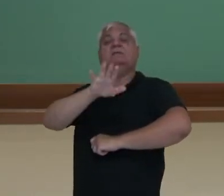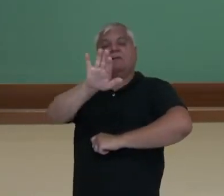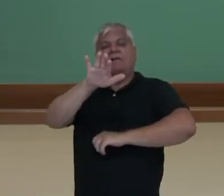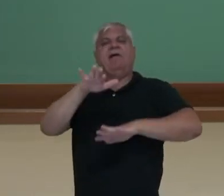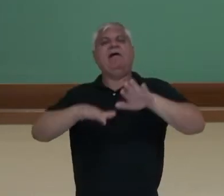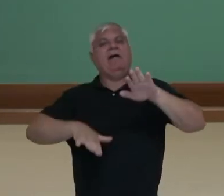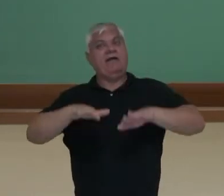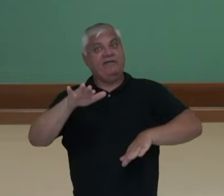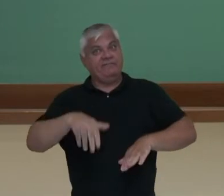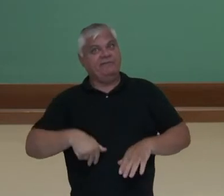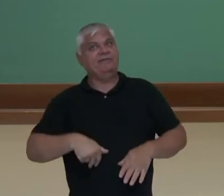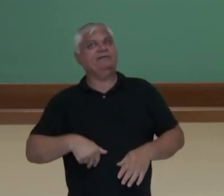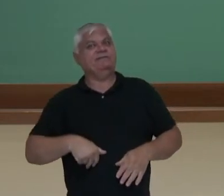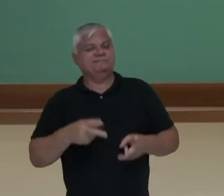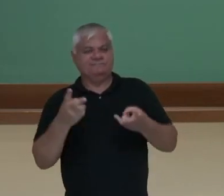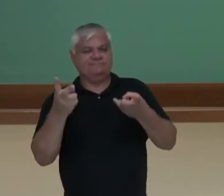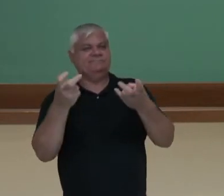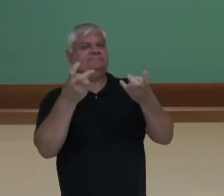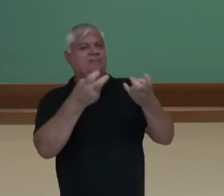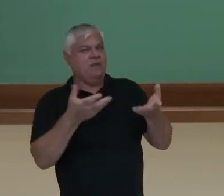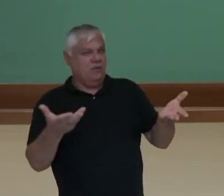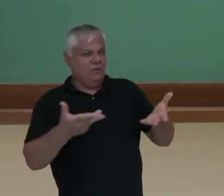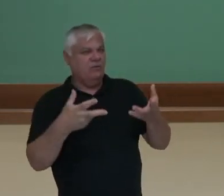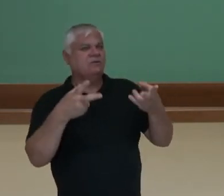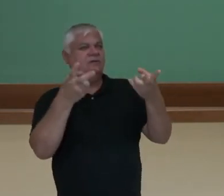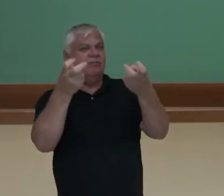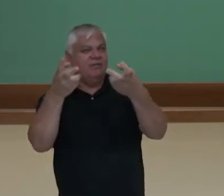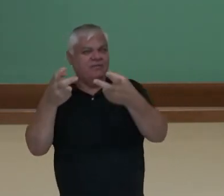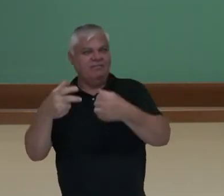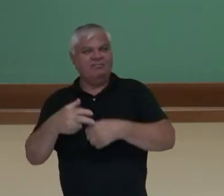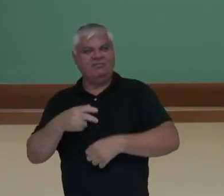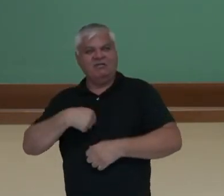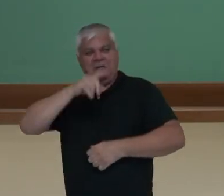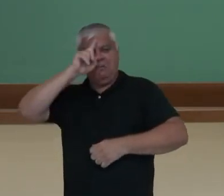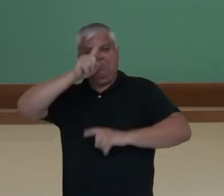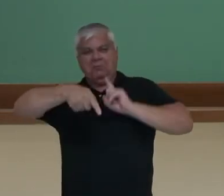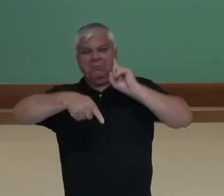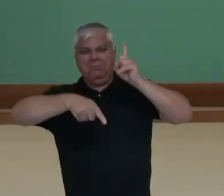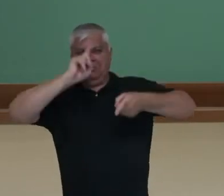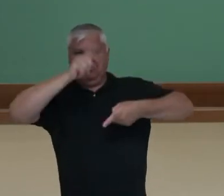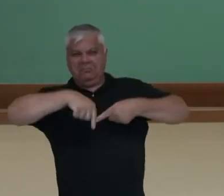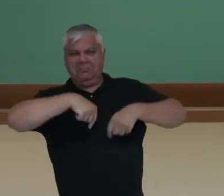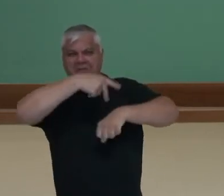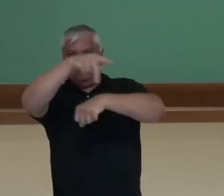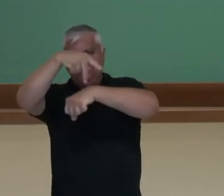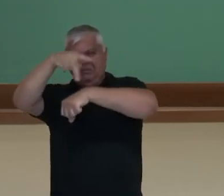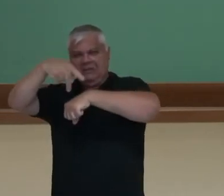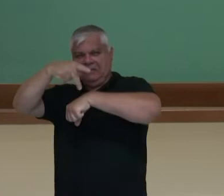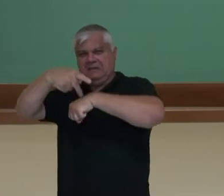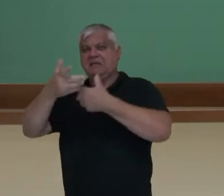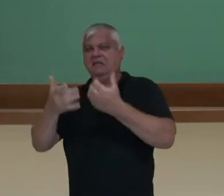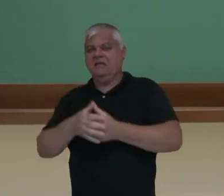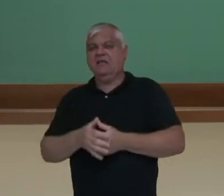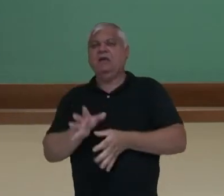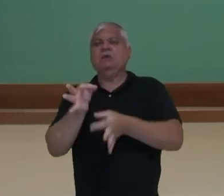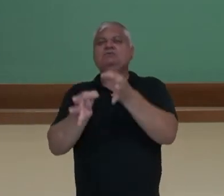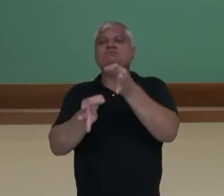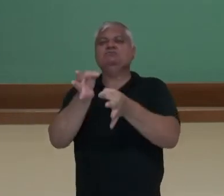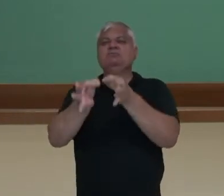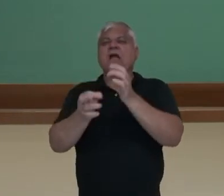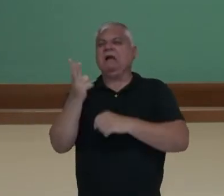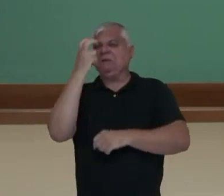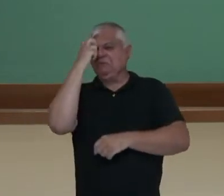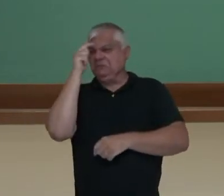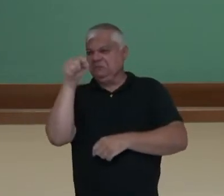gente ainda percebe nos dias de hoje, e é algo que a gente deve evitar, não é mesmo? De julgar a cultura do outro